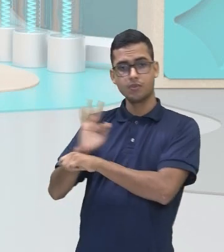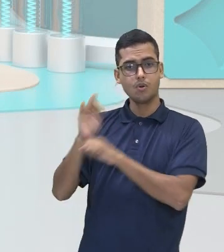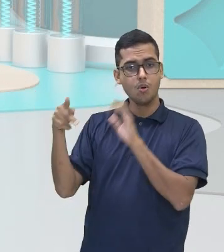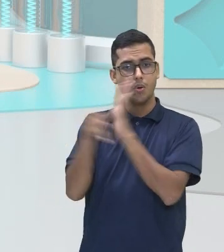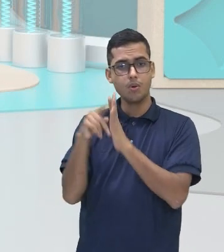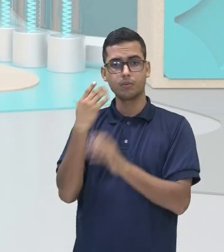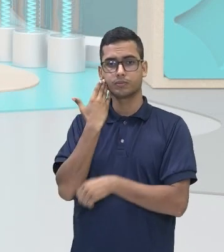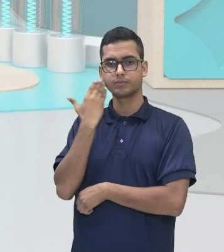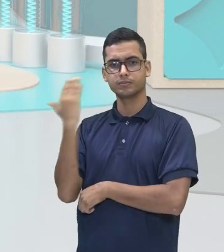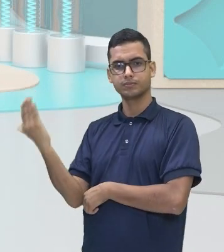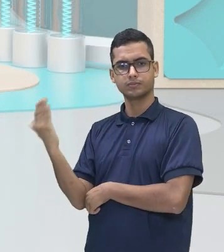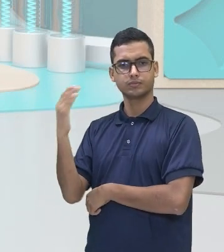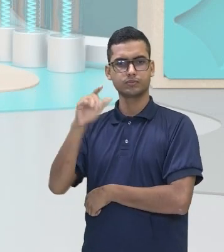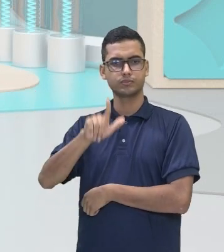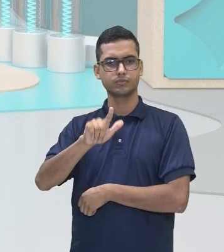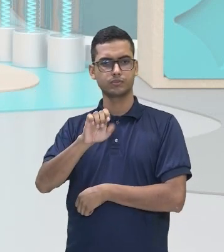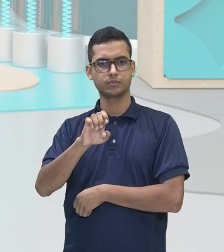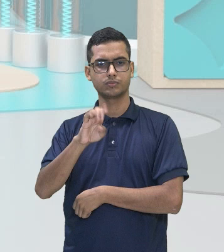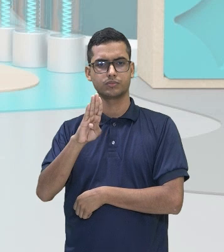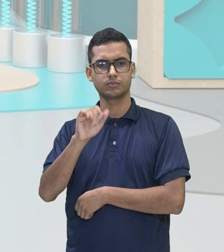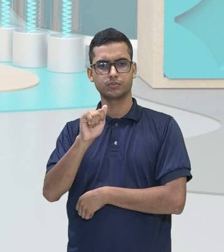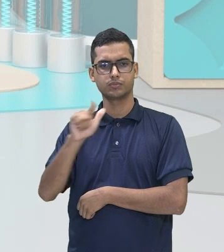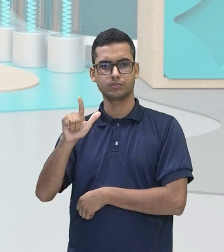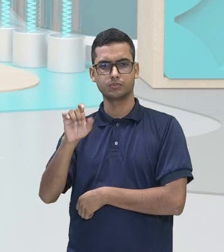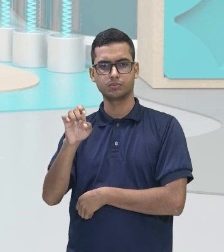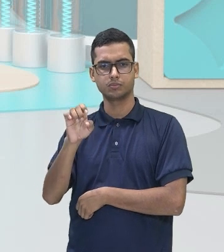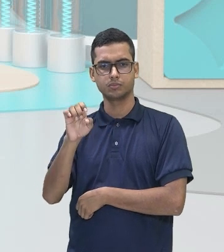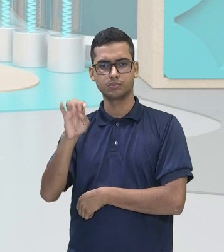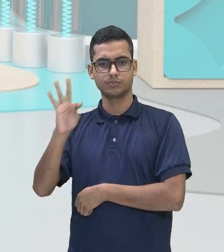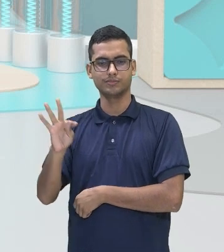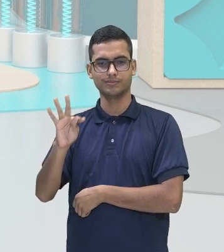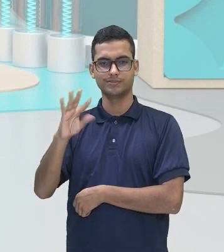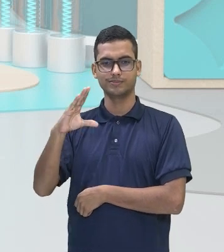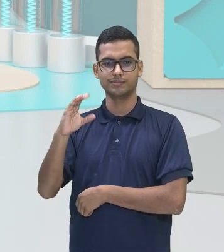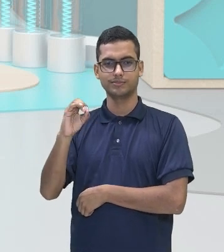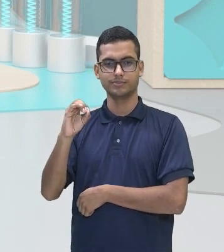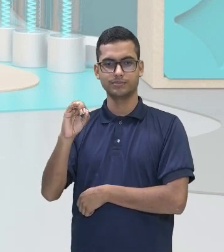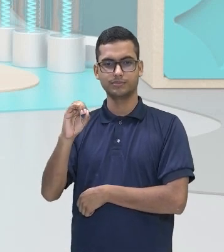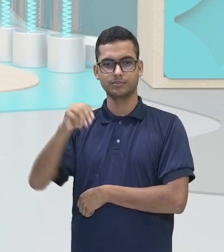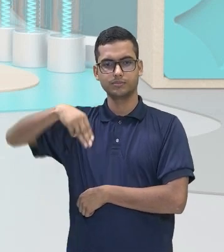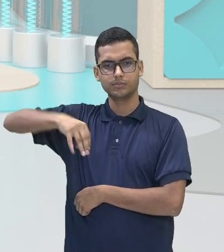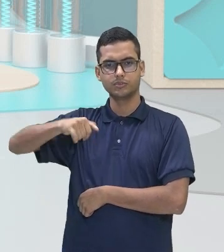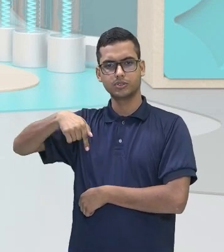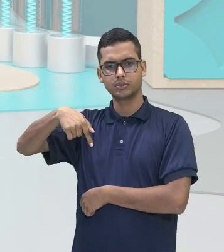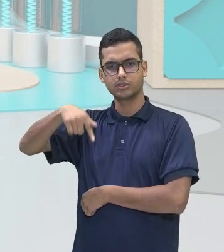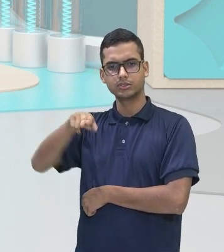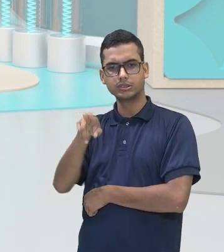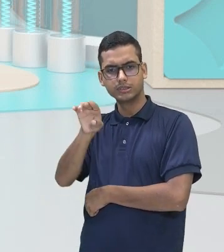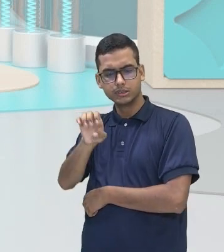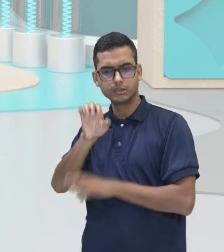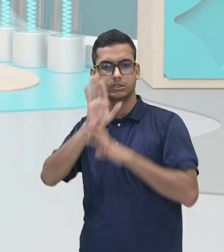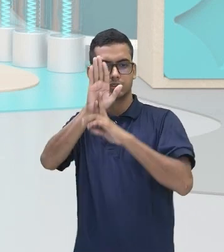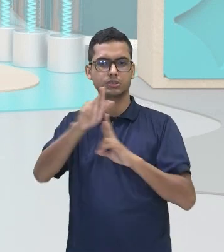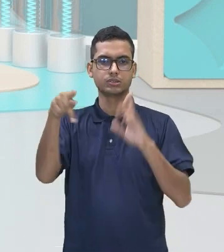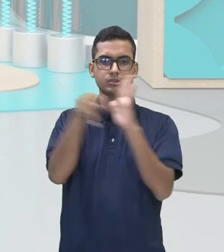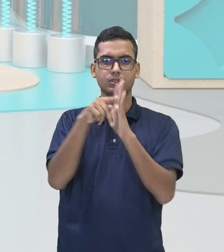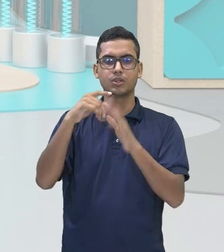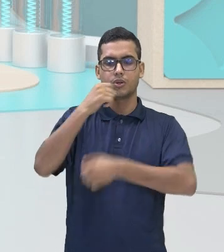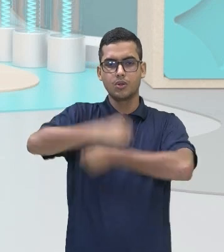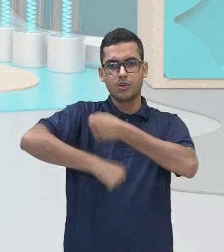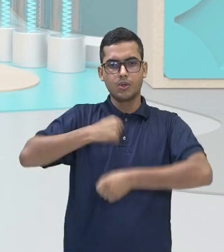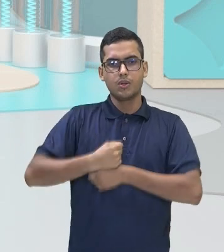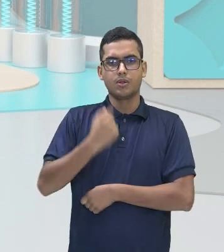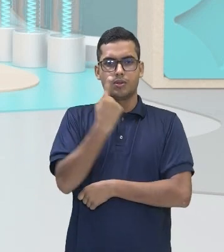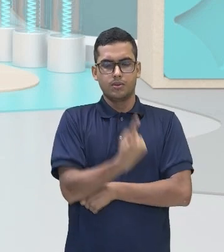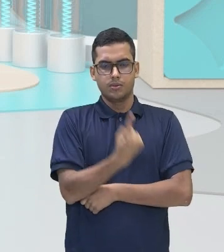Ballet Comunique de la Reine, apresentado em 1581 na corte francesa. Então a